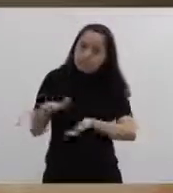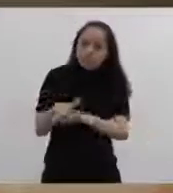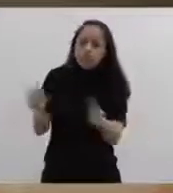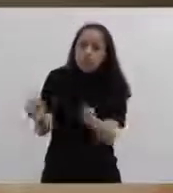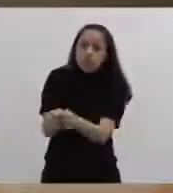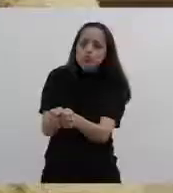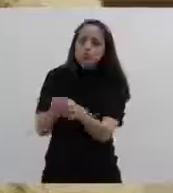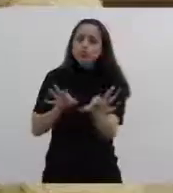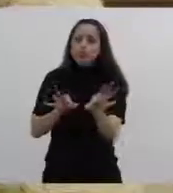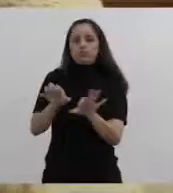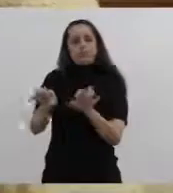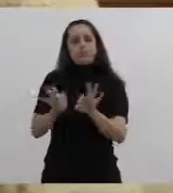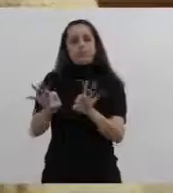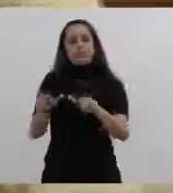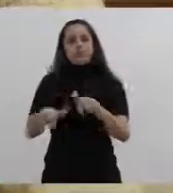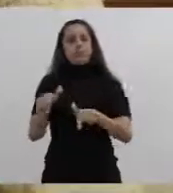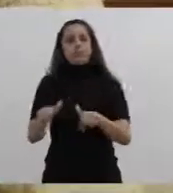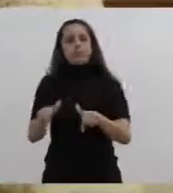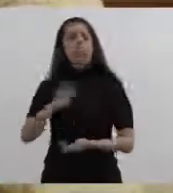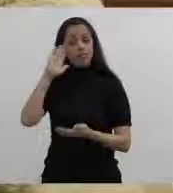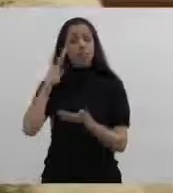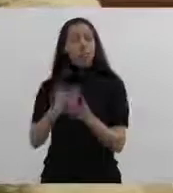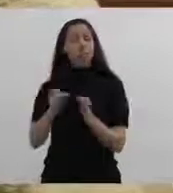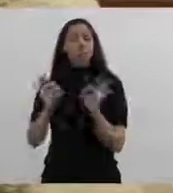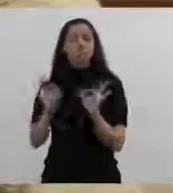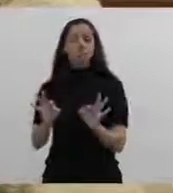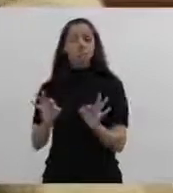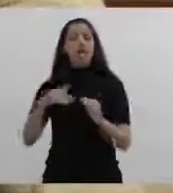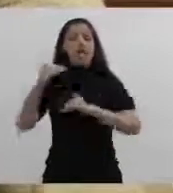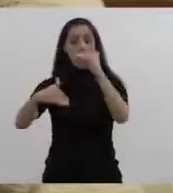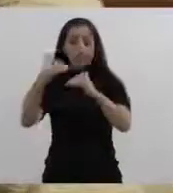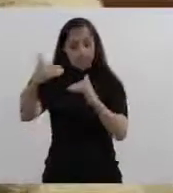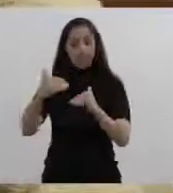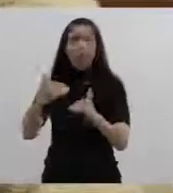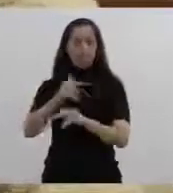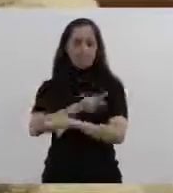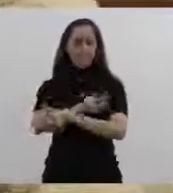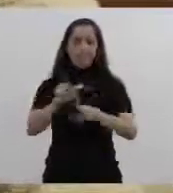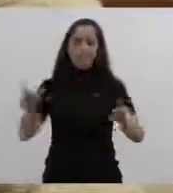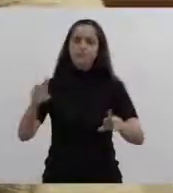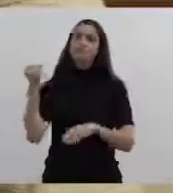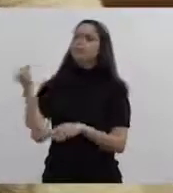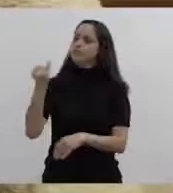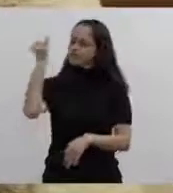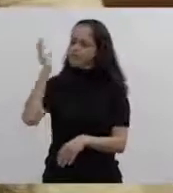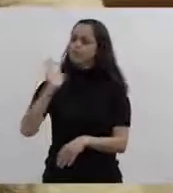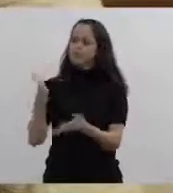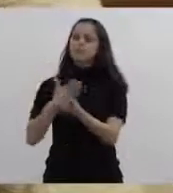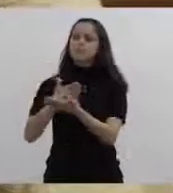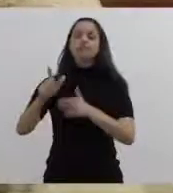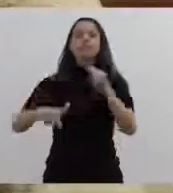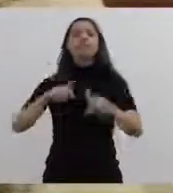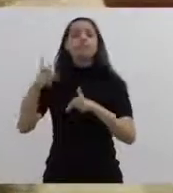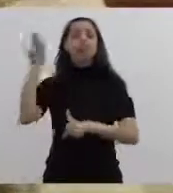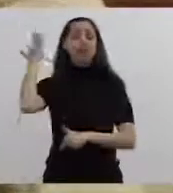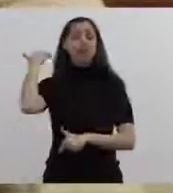modalidade. Maria José. Acredito que houve muitos avanços que são importantes, que começamos a trabalhar quando não havia